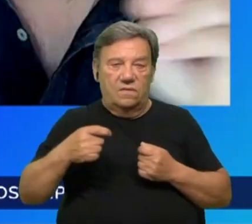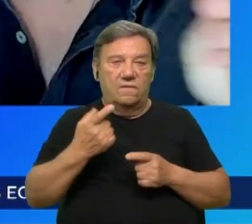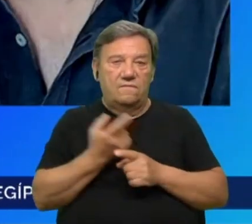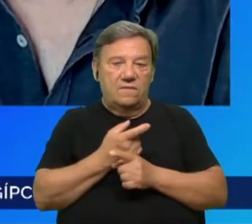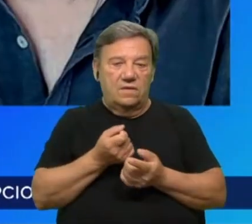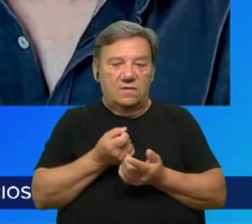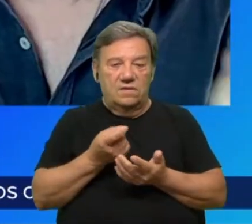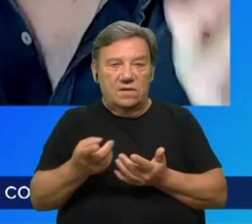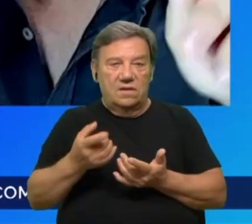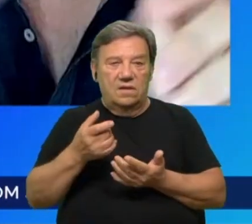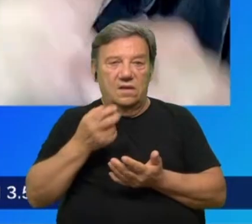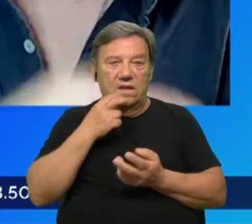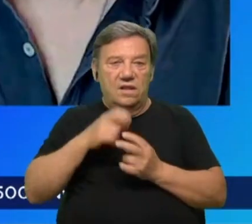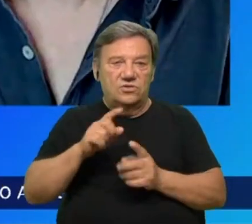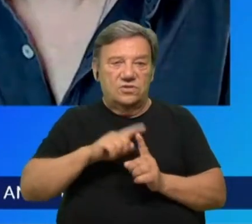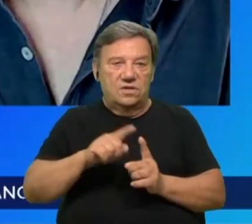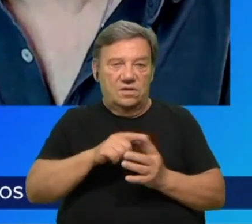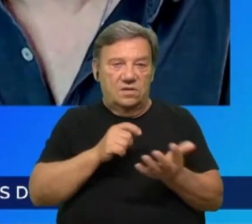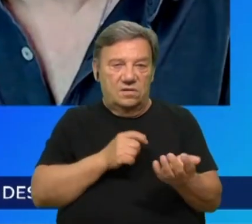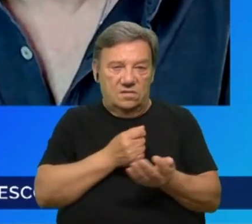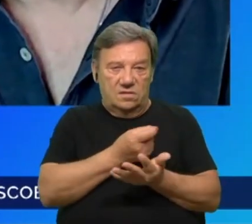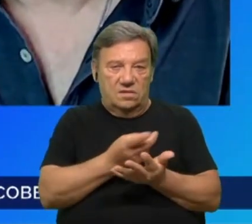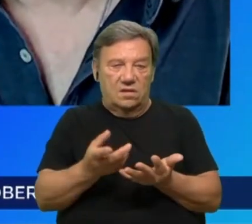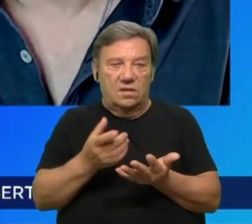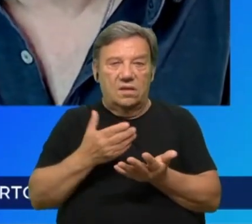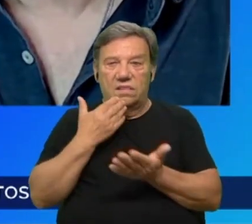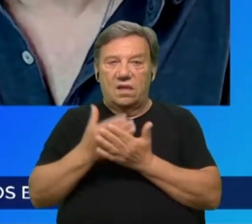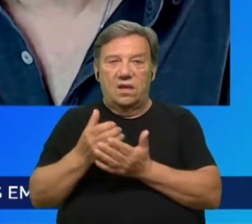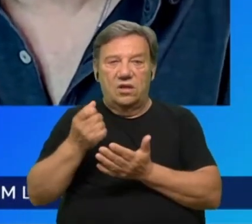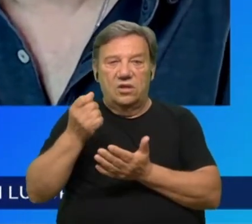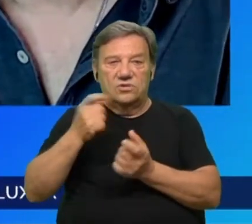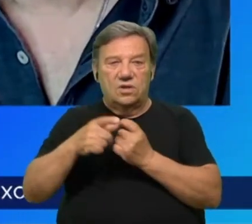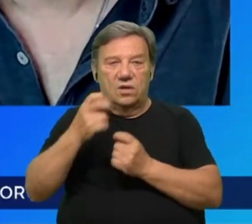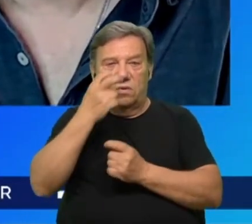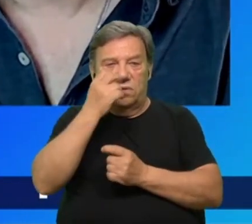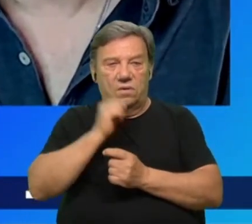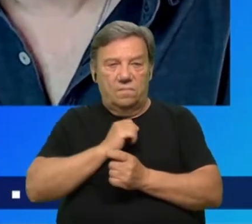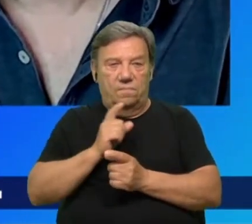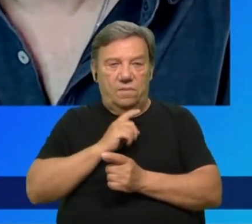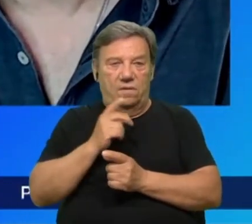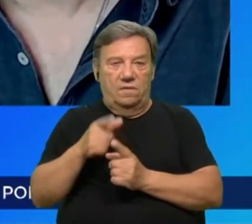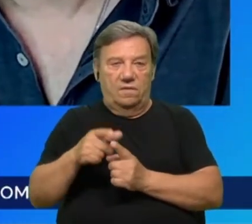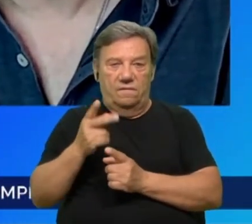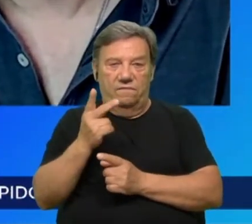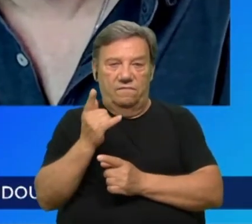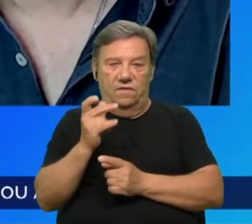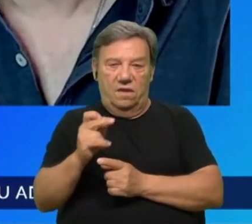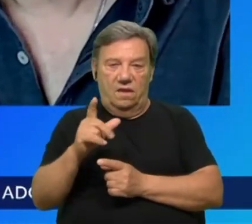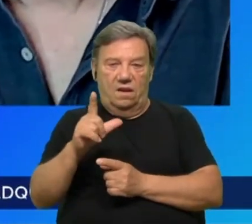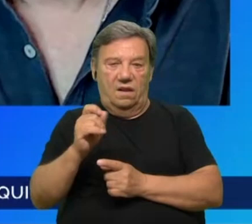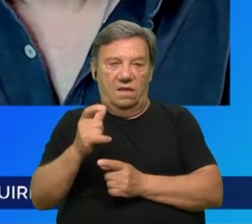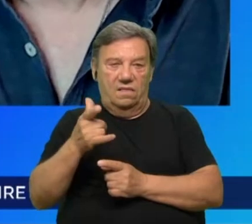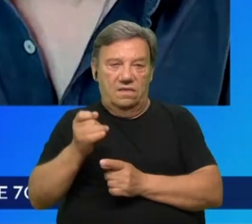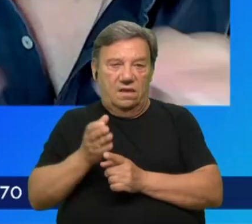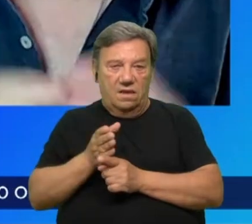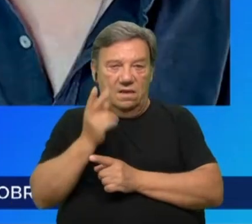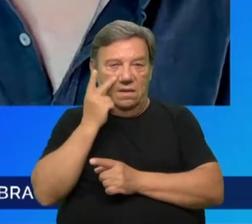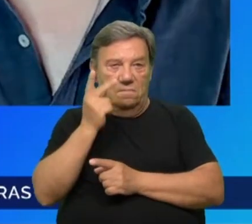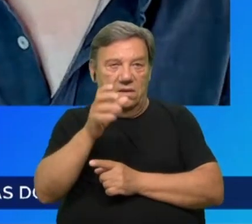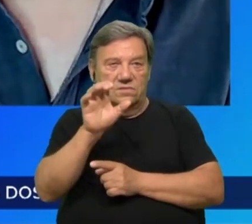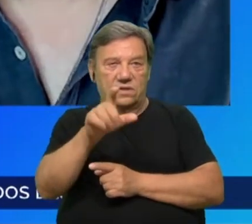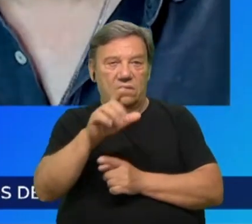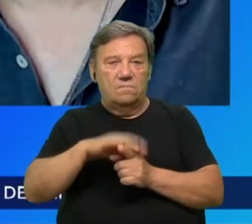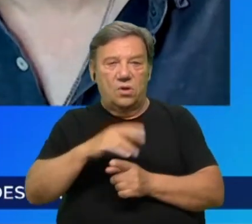vários tipos de energia, que se focaram numa estrela muito curiosa da nossa própria Via Láctea, esta que estamos a ver nas imagens. Porquê é que